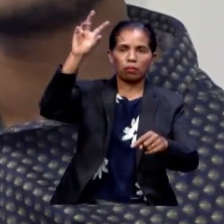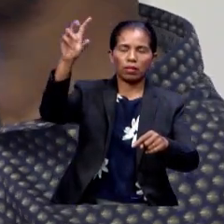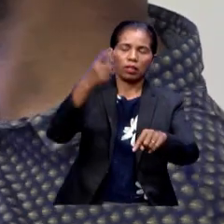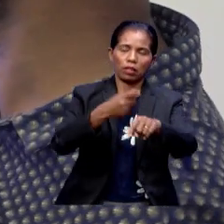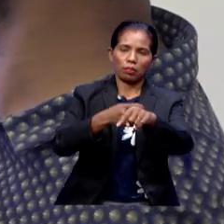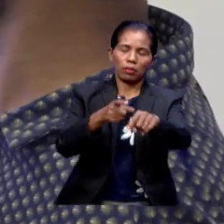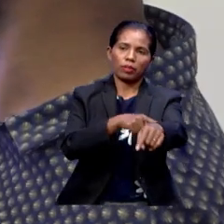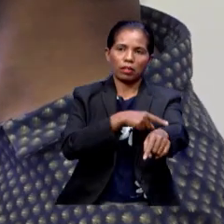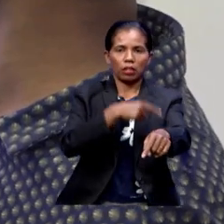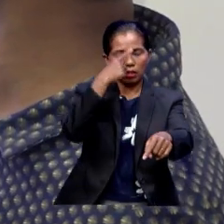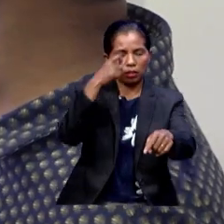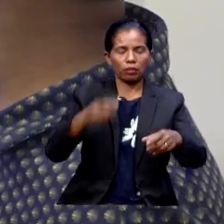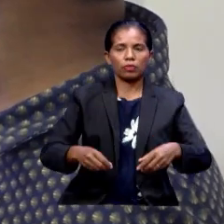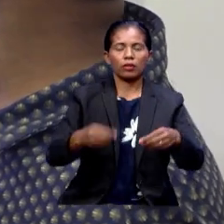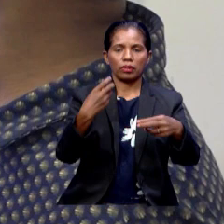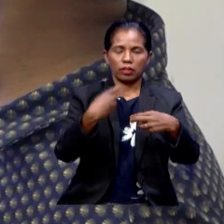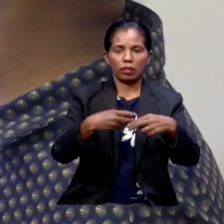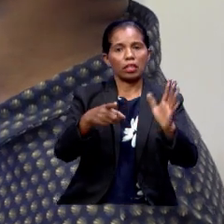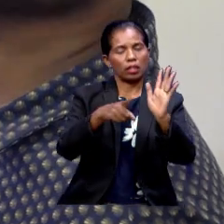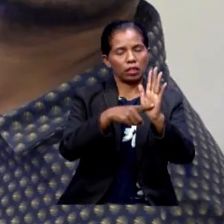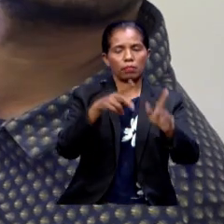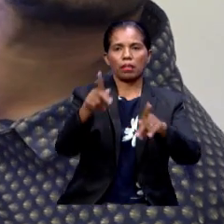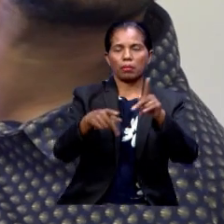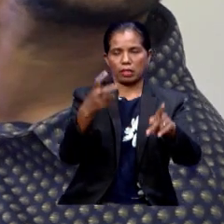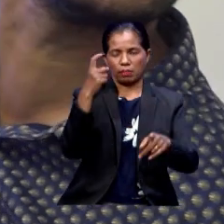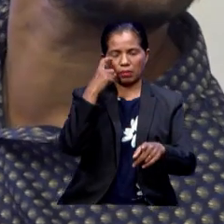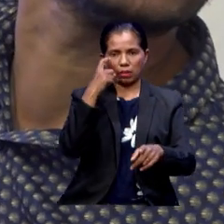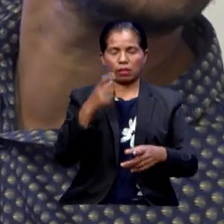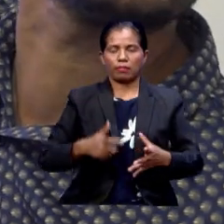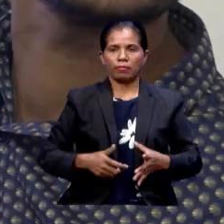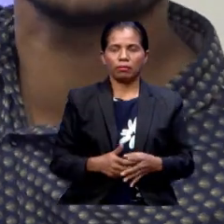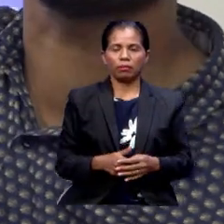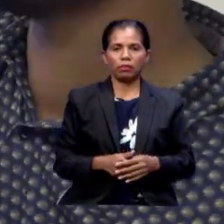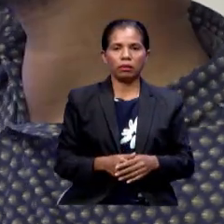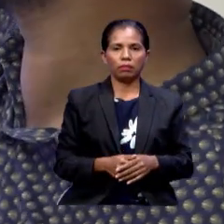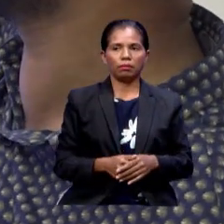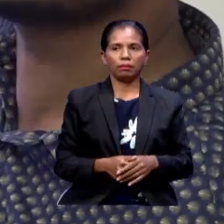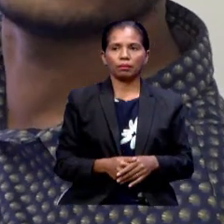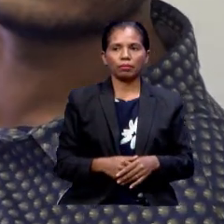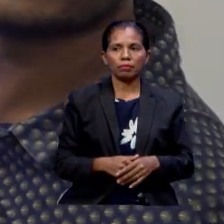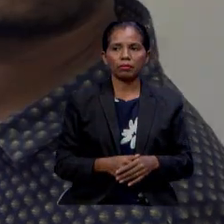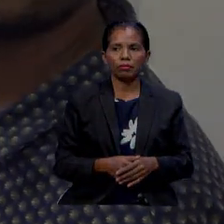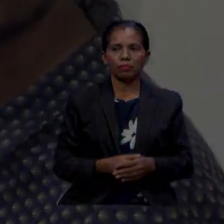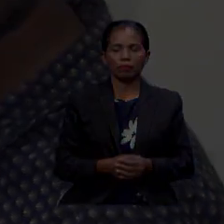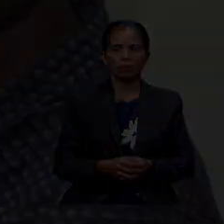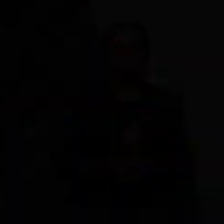kleur tamba bele fo impacto negativo ba emanematan. Bem-vinda Simenes, João Bosco Dias, Gemen.